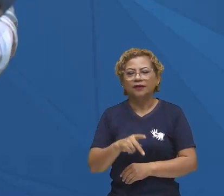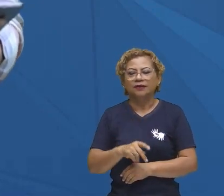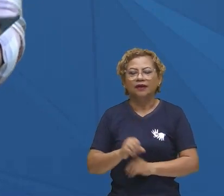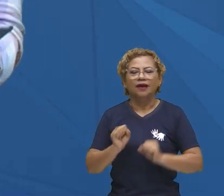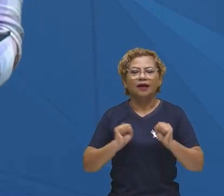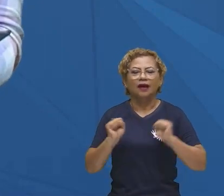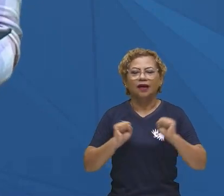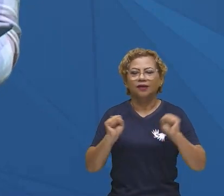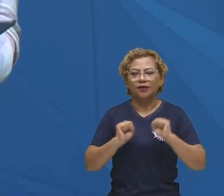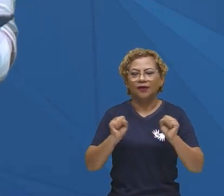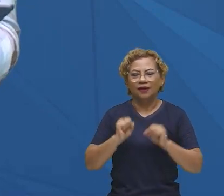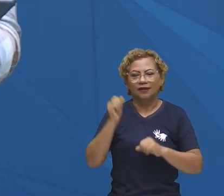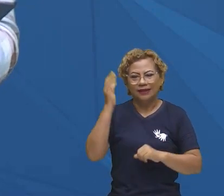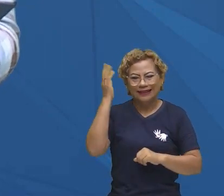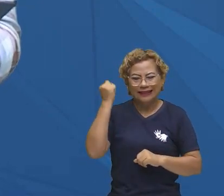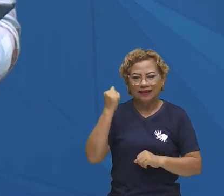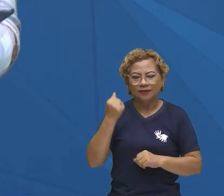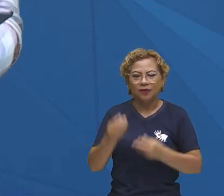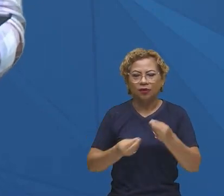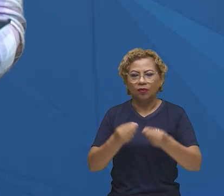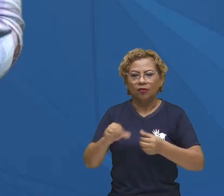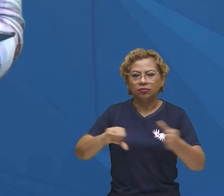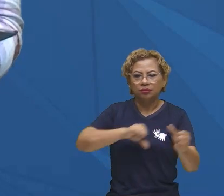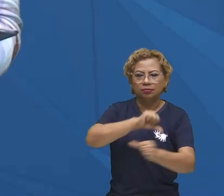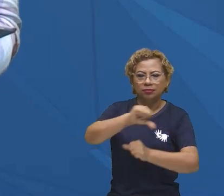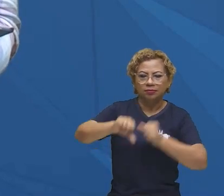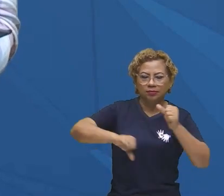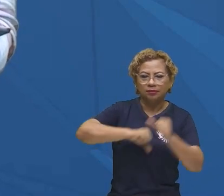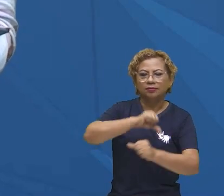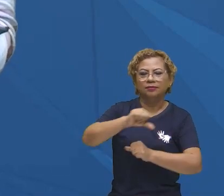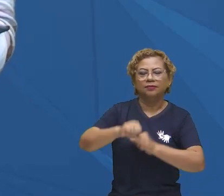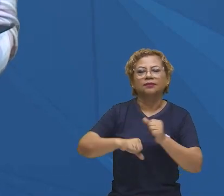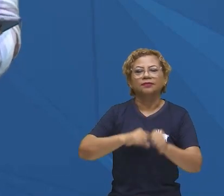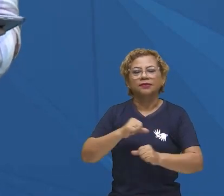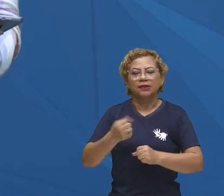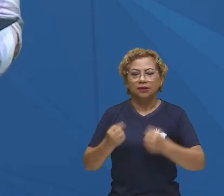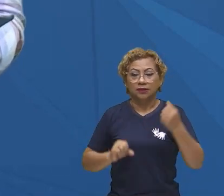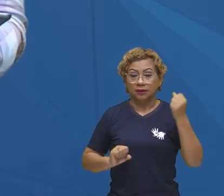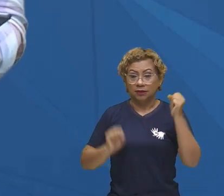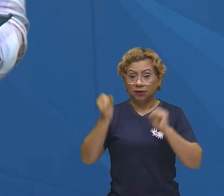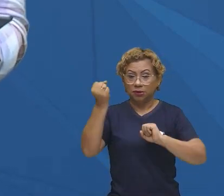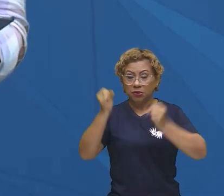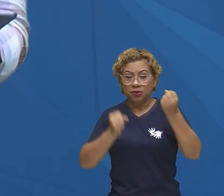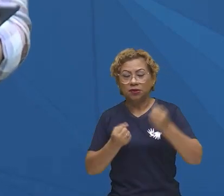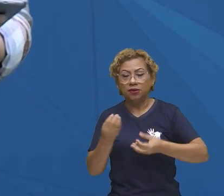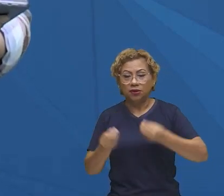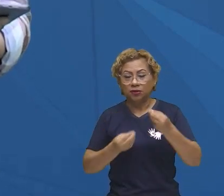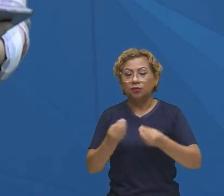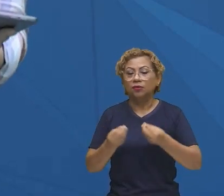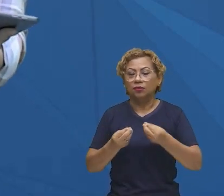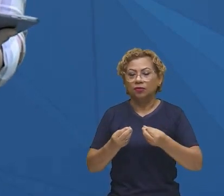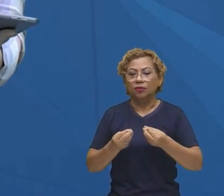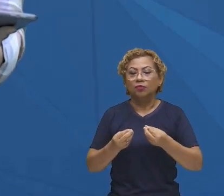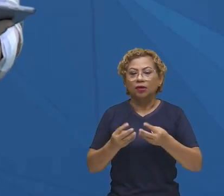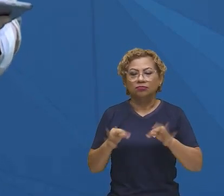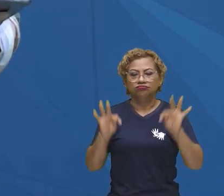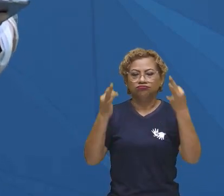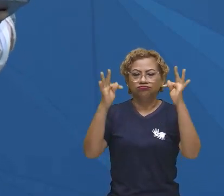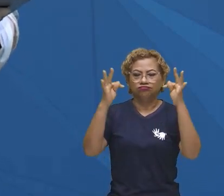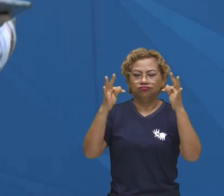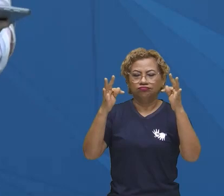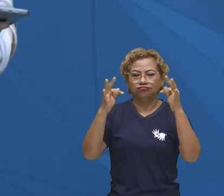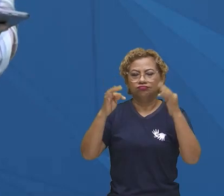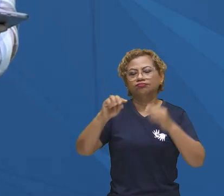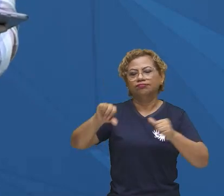como se transforma esses mecanismos de produção e que hoje em dia a questão da tecnologia está muito mais presente. Não significa dizer, como a